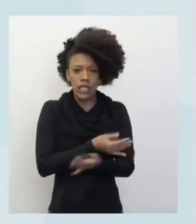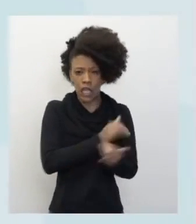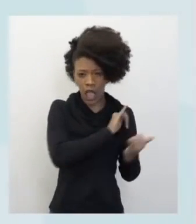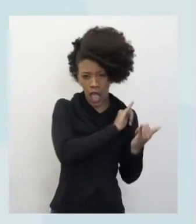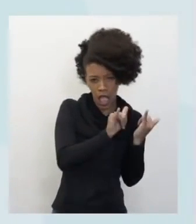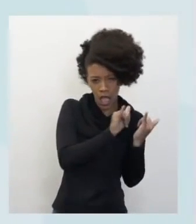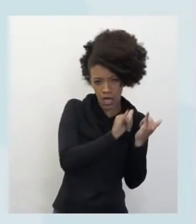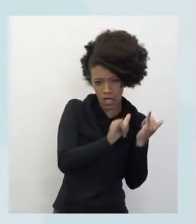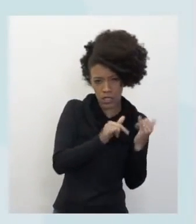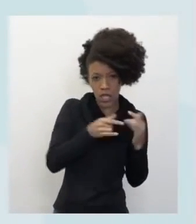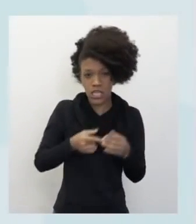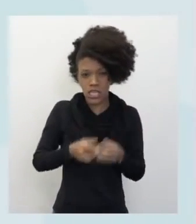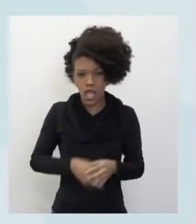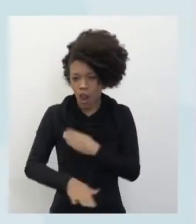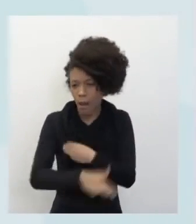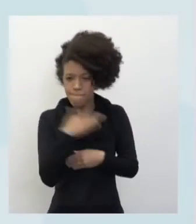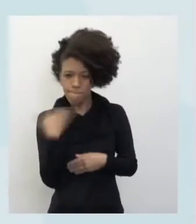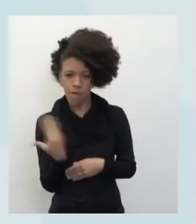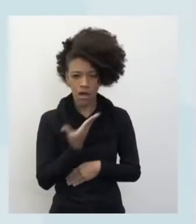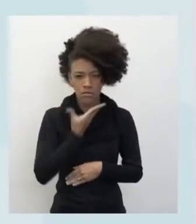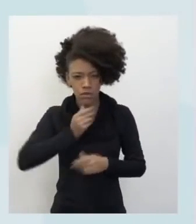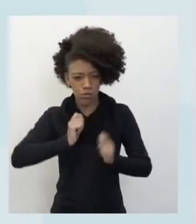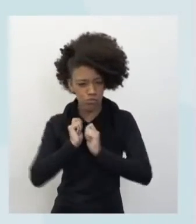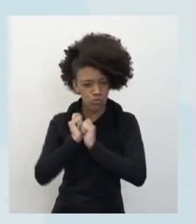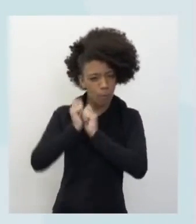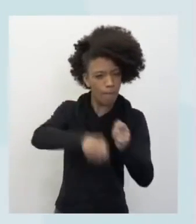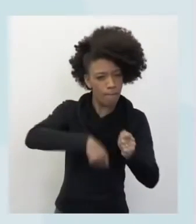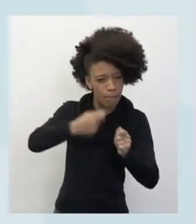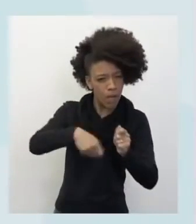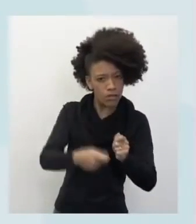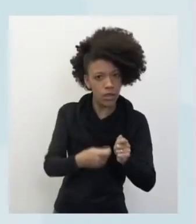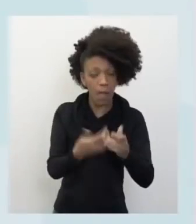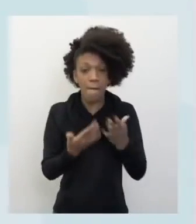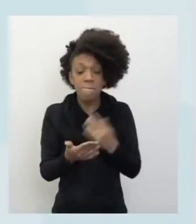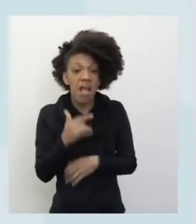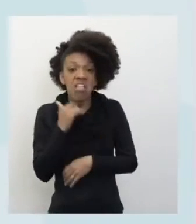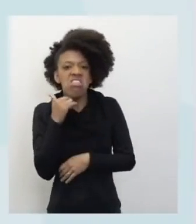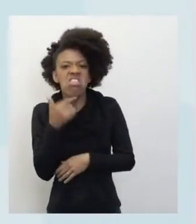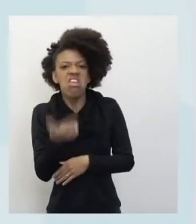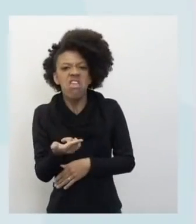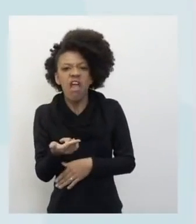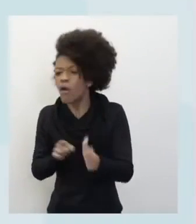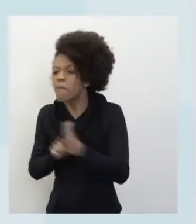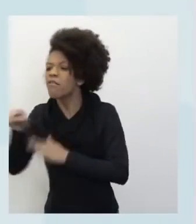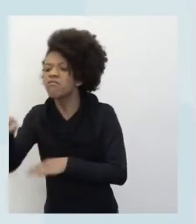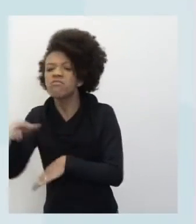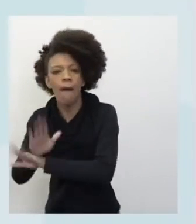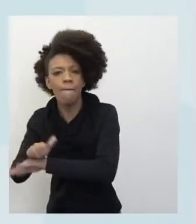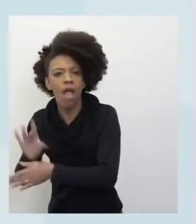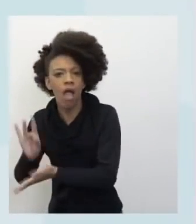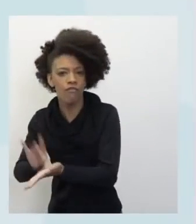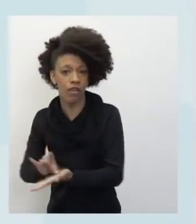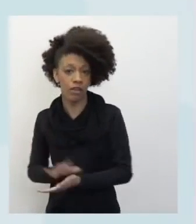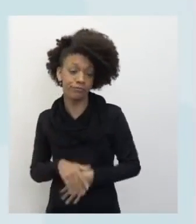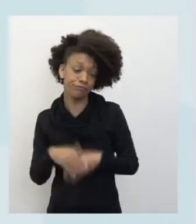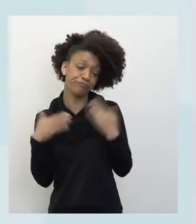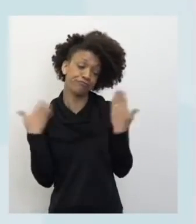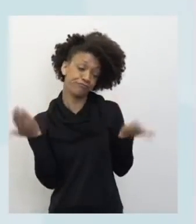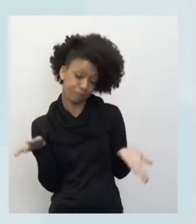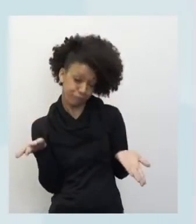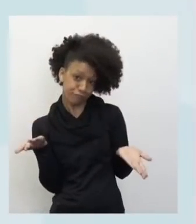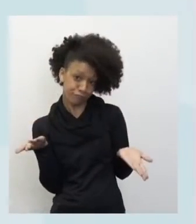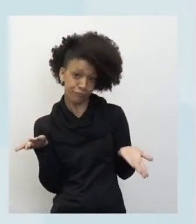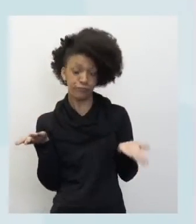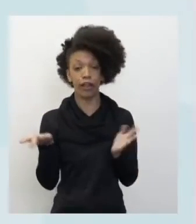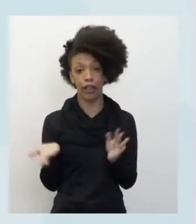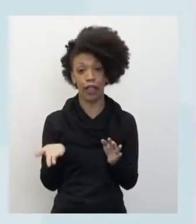ela mata os pescadores. Mas ninguém foi ouvir o que a Yara tinha a dizer. Enfim, muitos